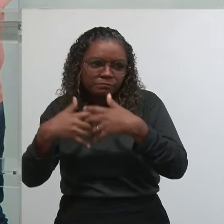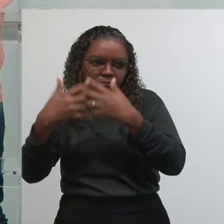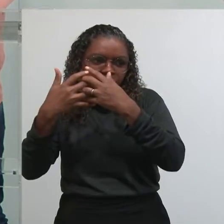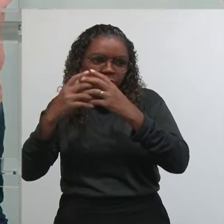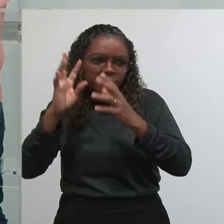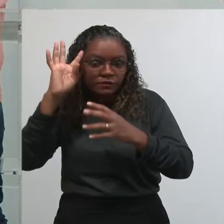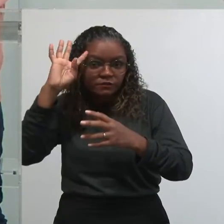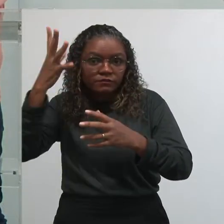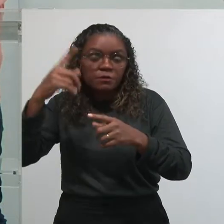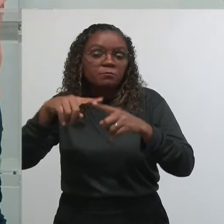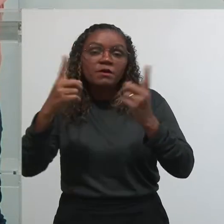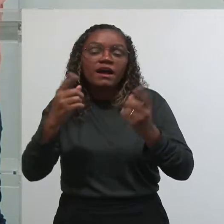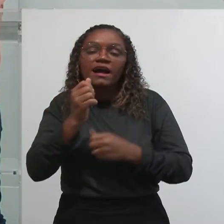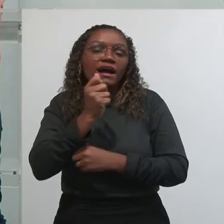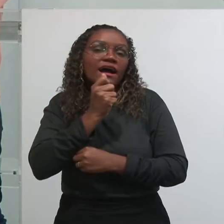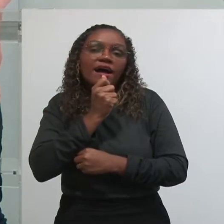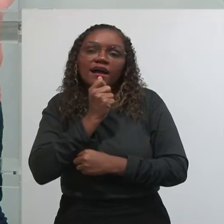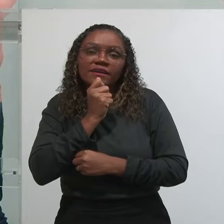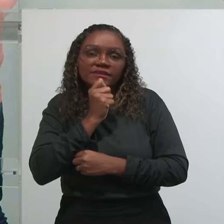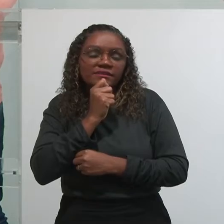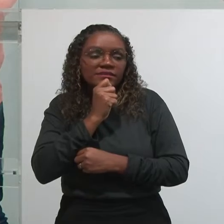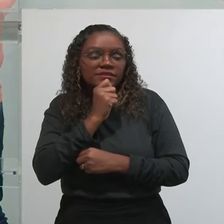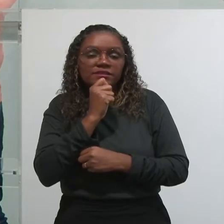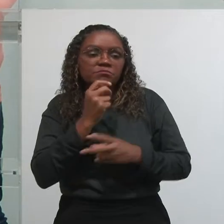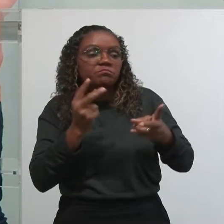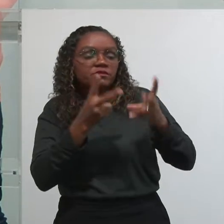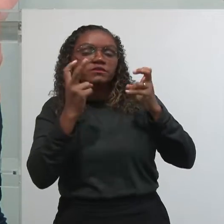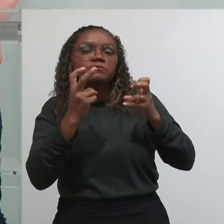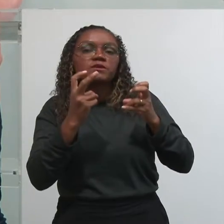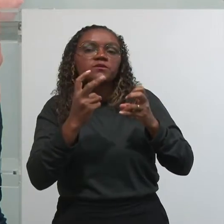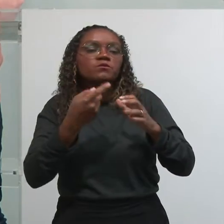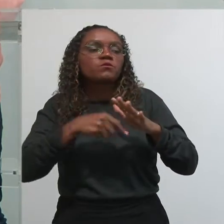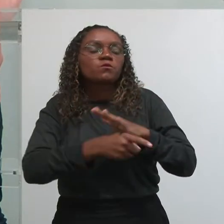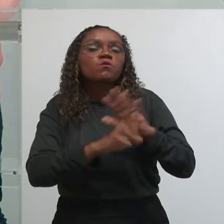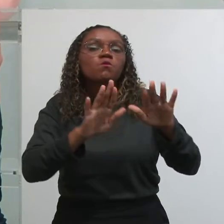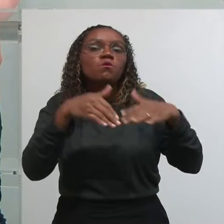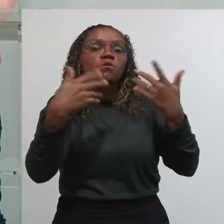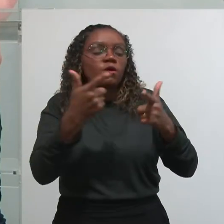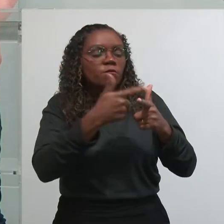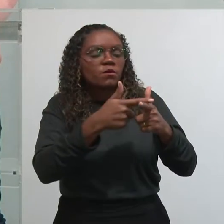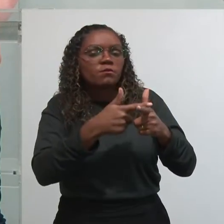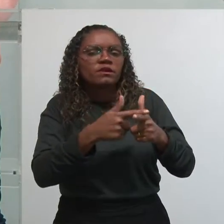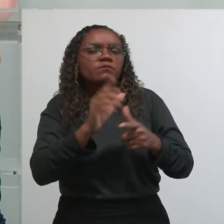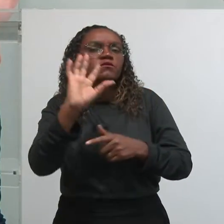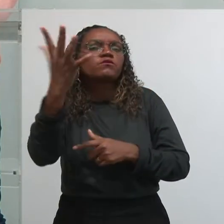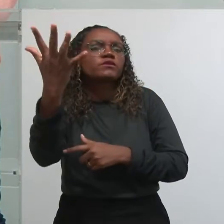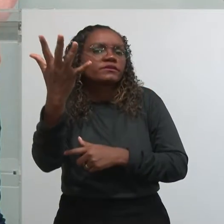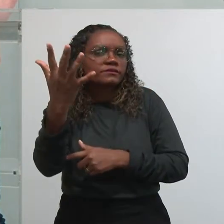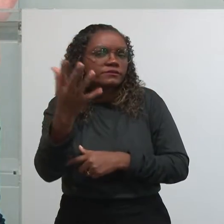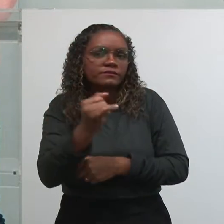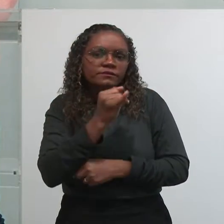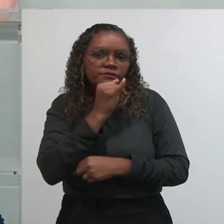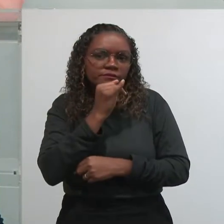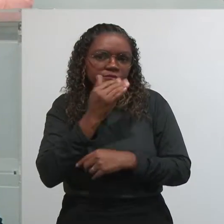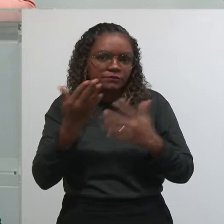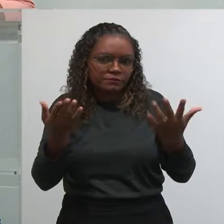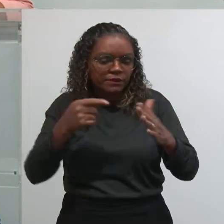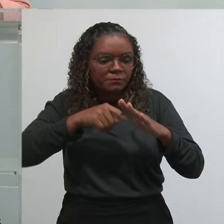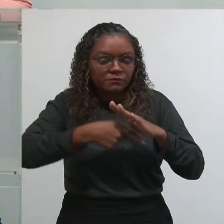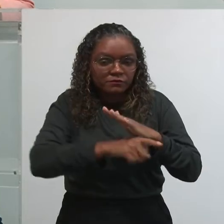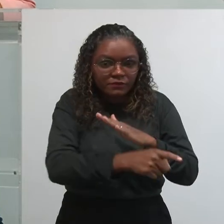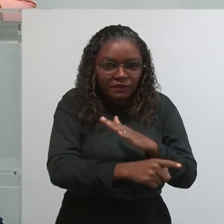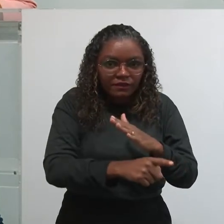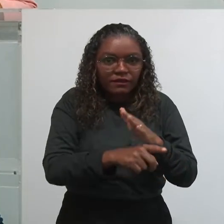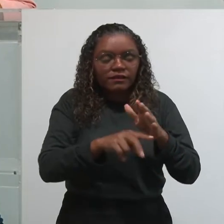gente não aprofunda em o que está causando aquele problema. Então, a avaliação ex ante, ela se direciona a isso, né? Você aprofundar, fazer